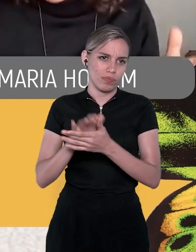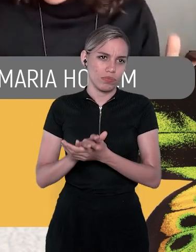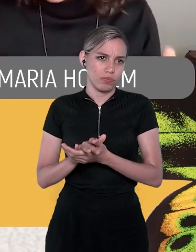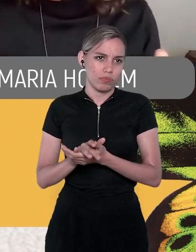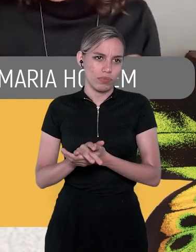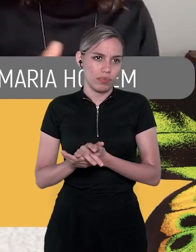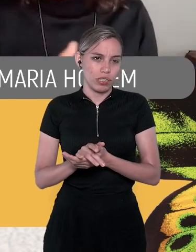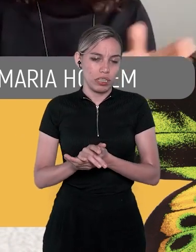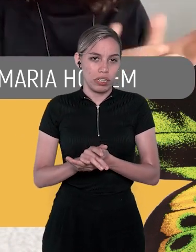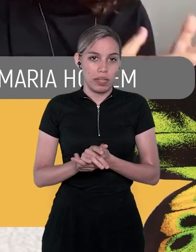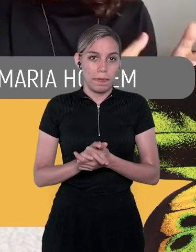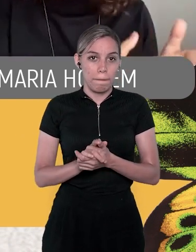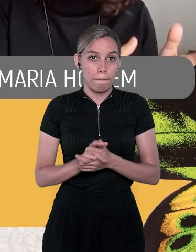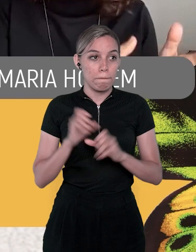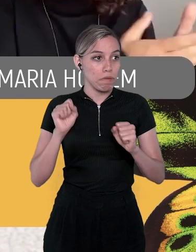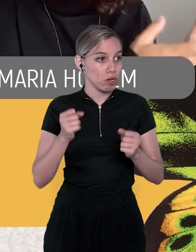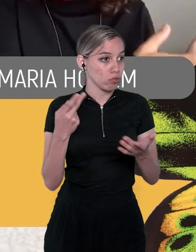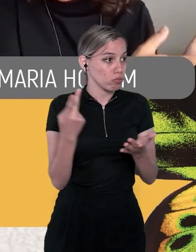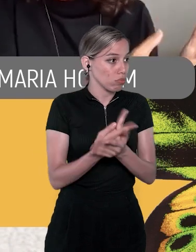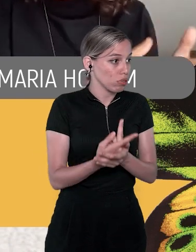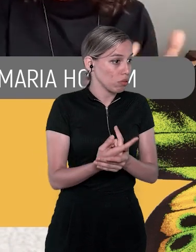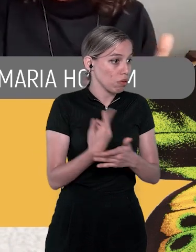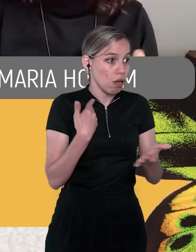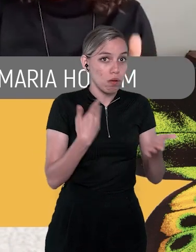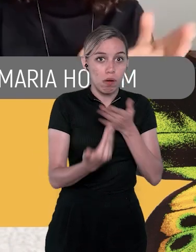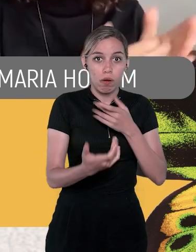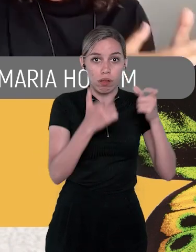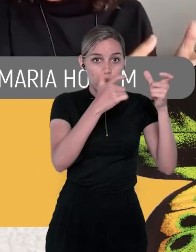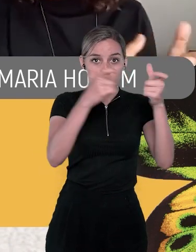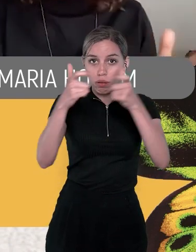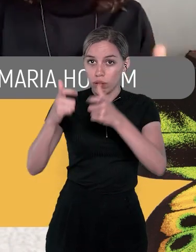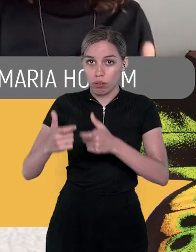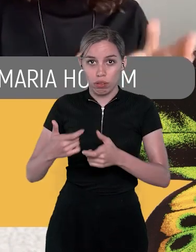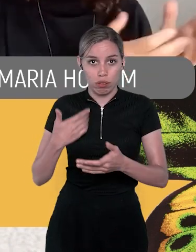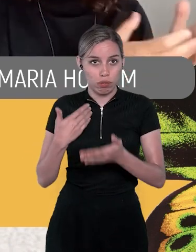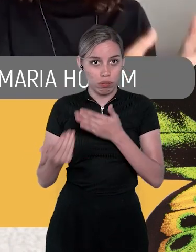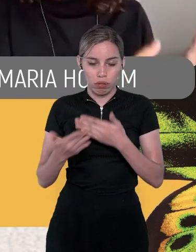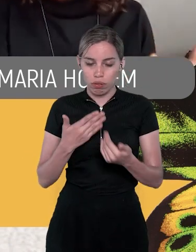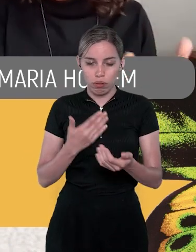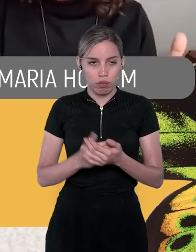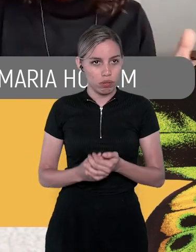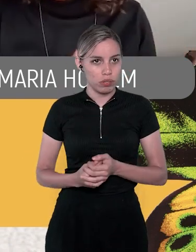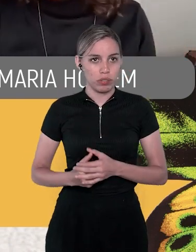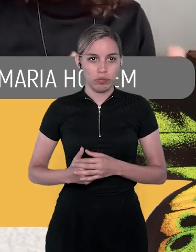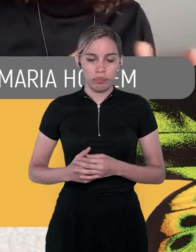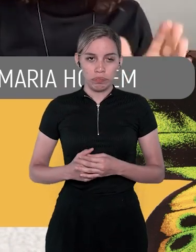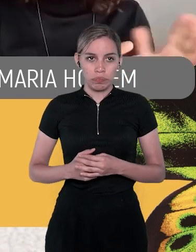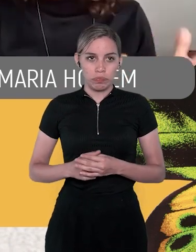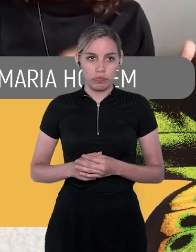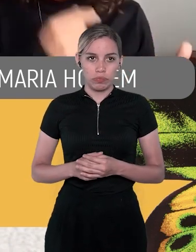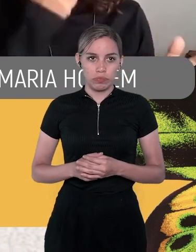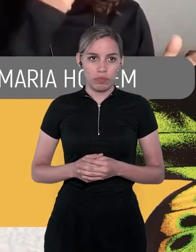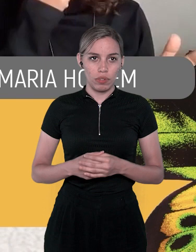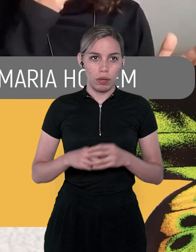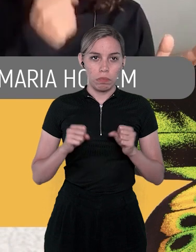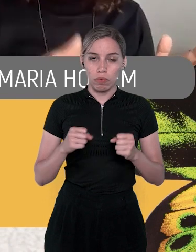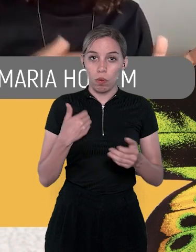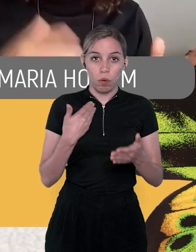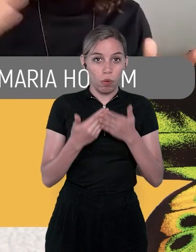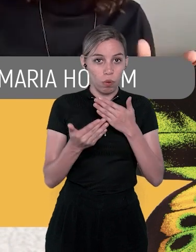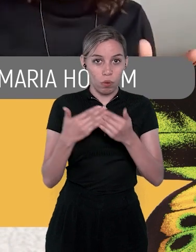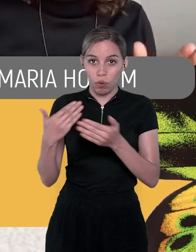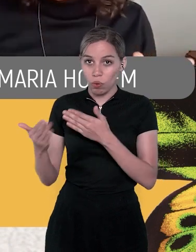usando clichês, pode ser Nova York, pode ser MoMA, pode ser Met, pode ser ópera, tá ótimo, pode